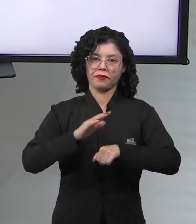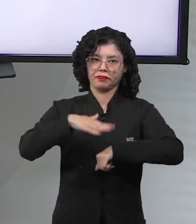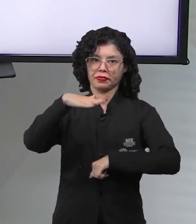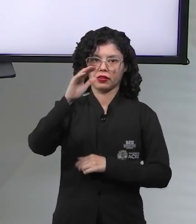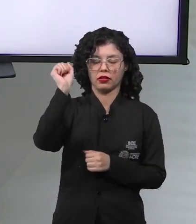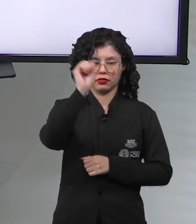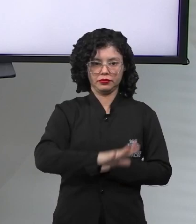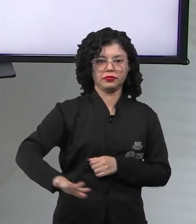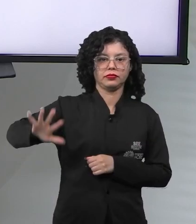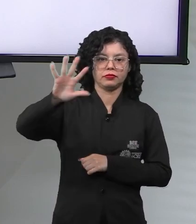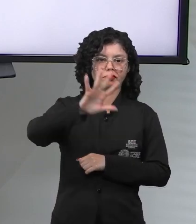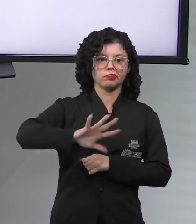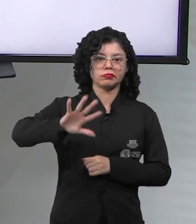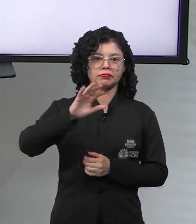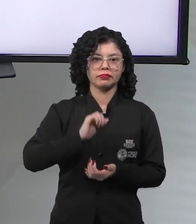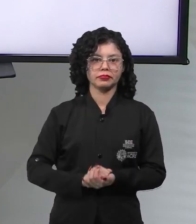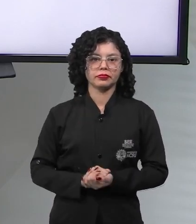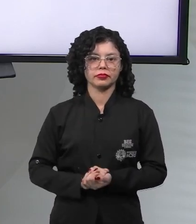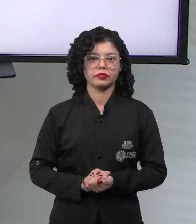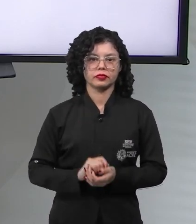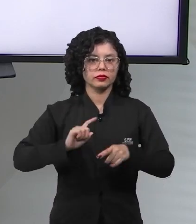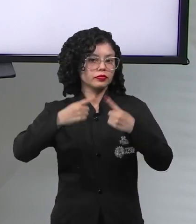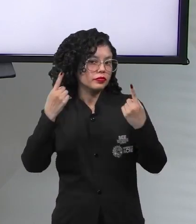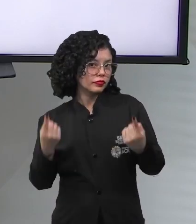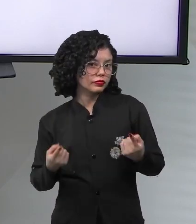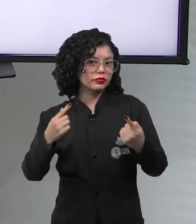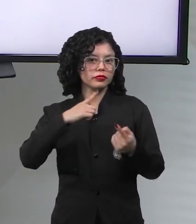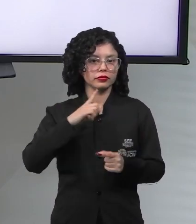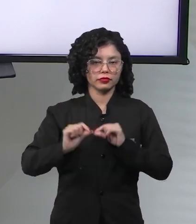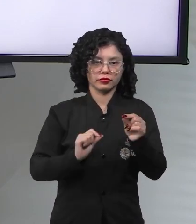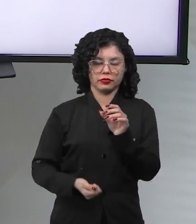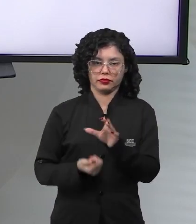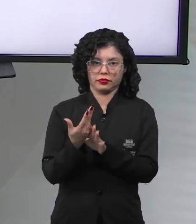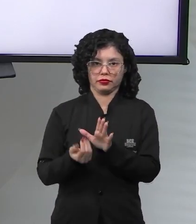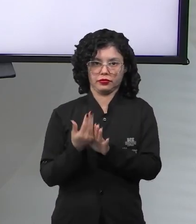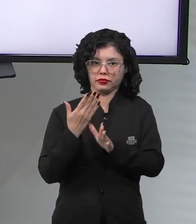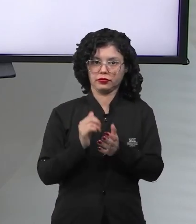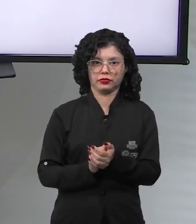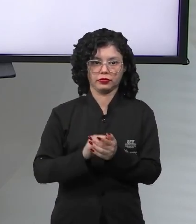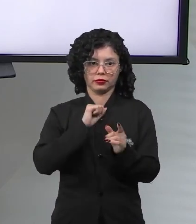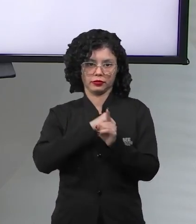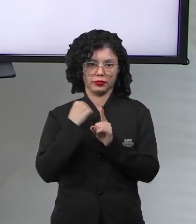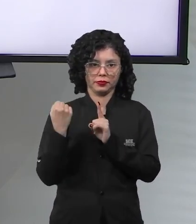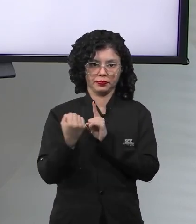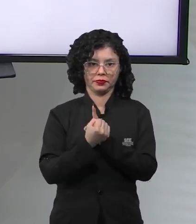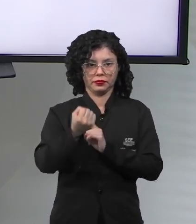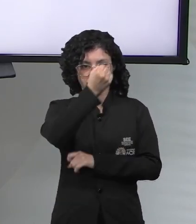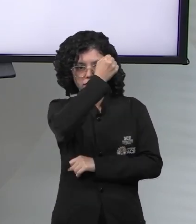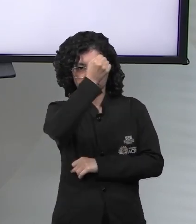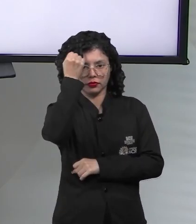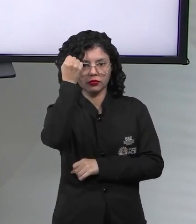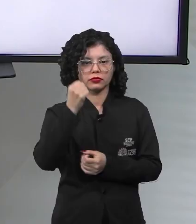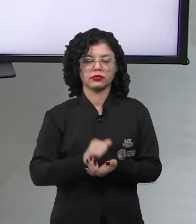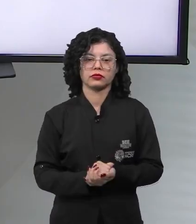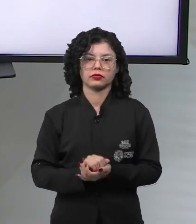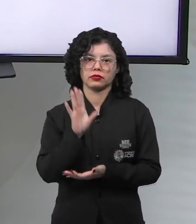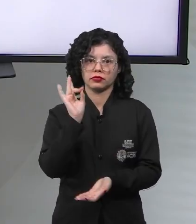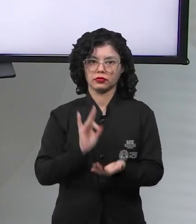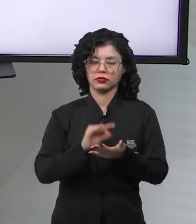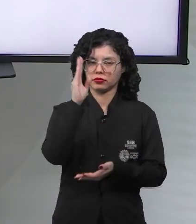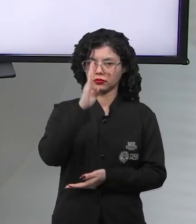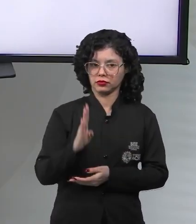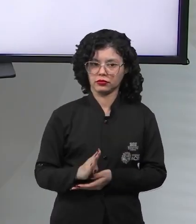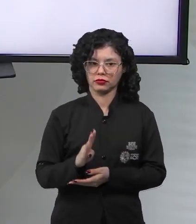mais generalizadas, mas existe produção sociológica para a realidade do